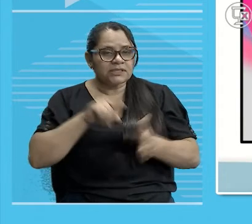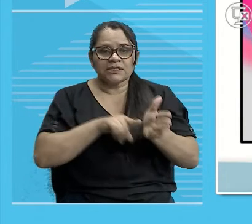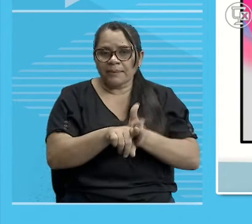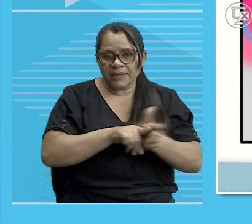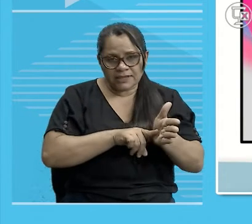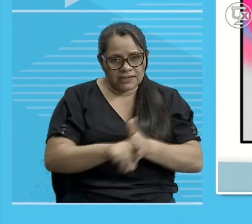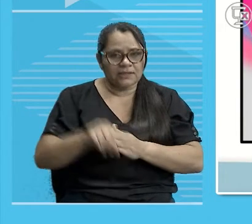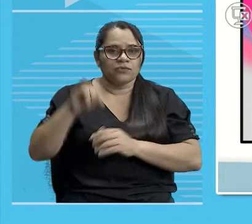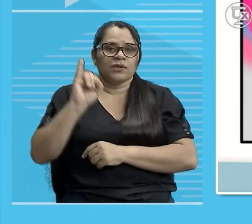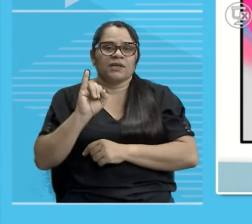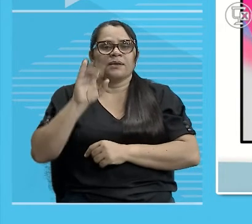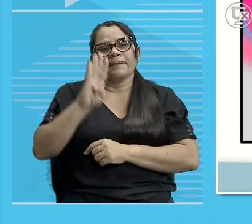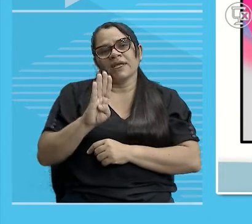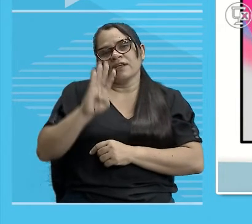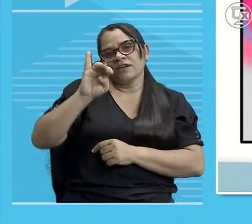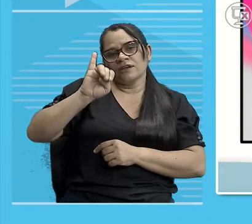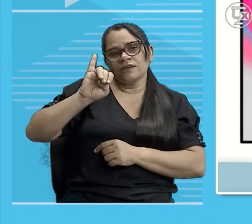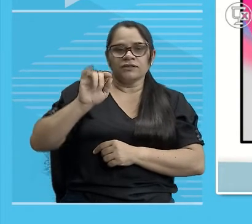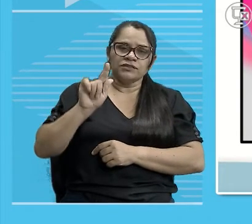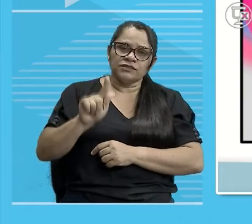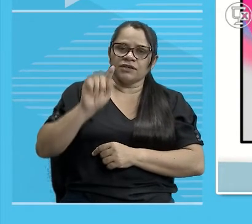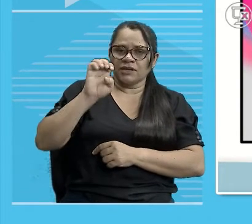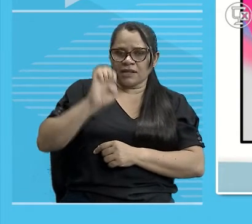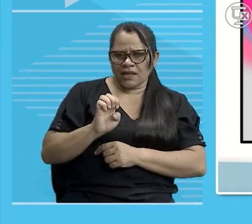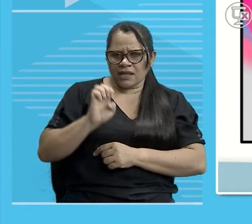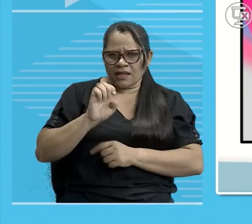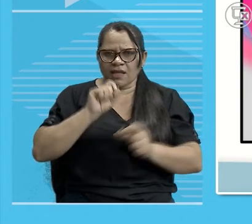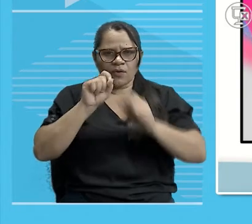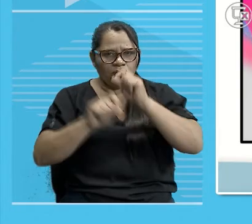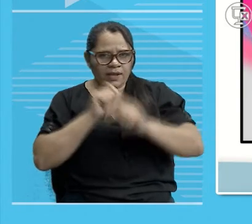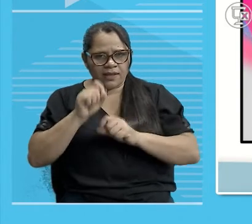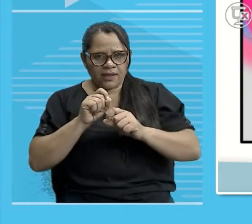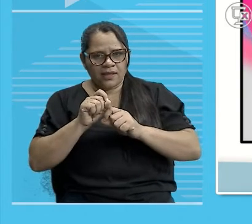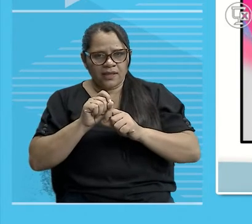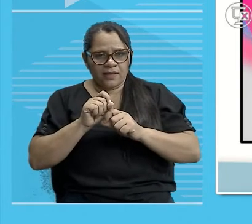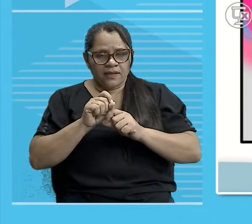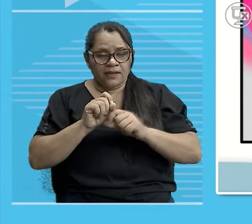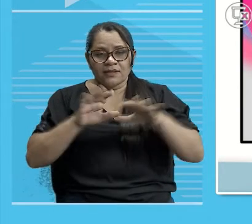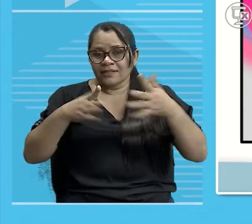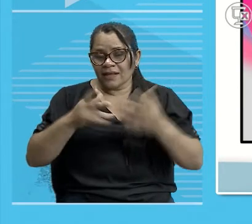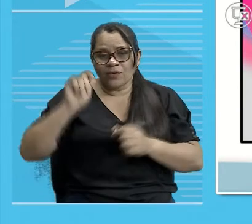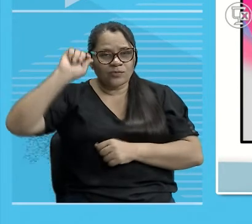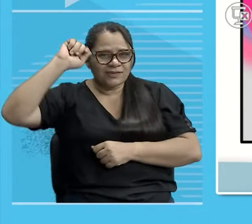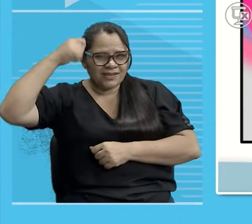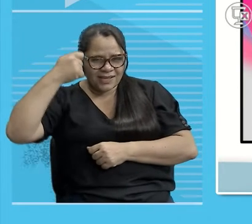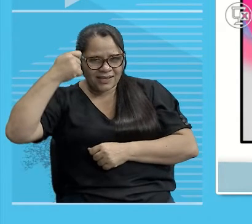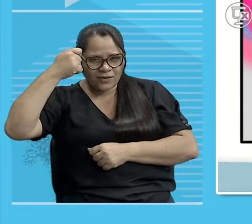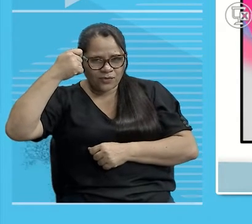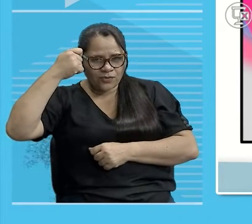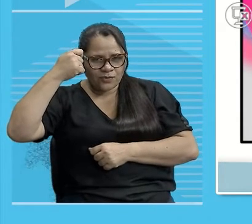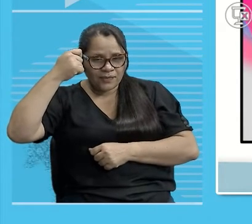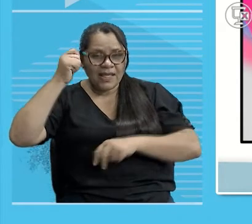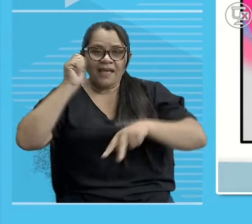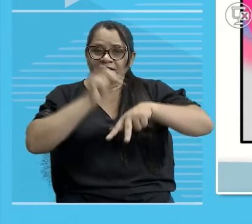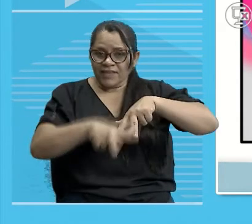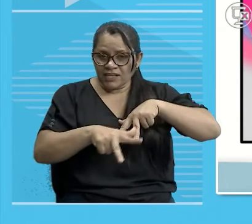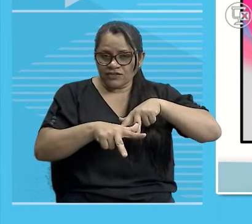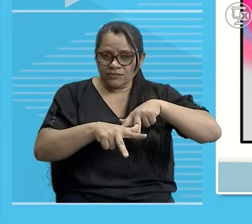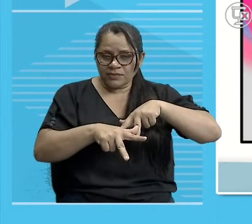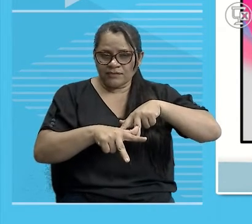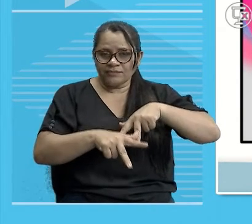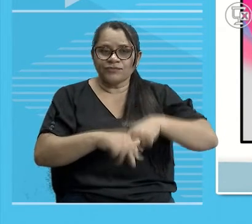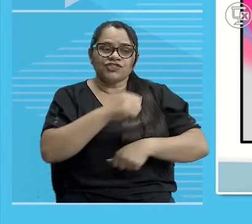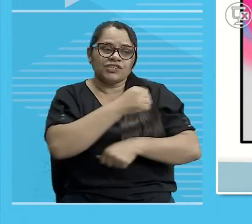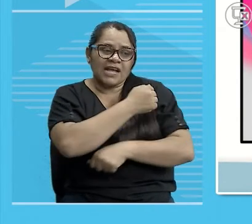o negro é Oprimido no Brasil o negro é vítima de racismo é o negro